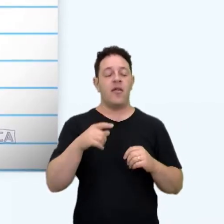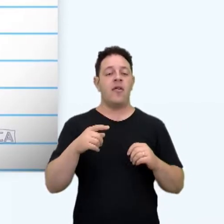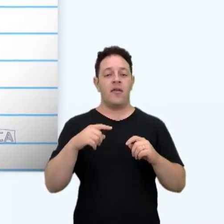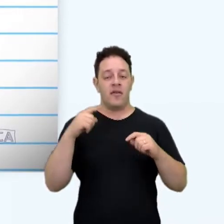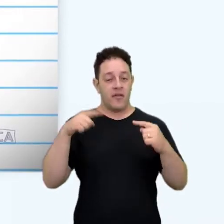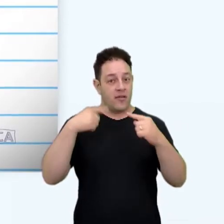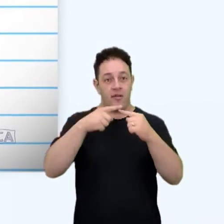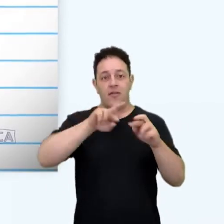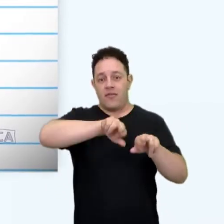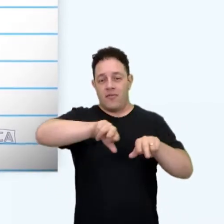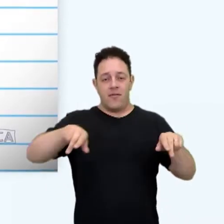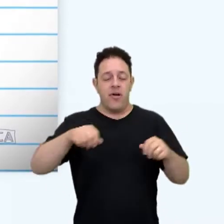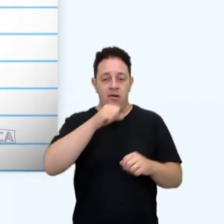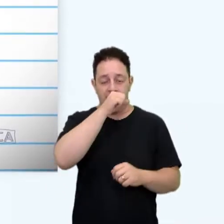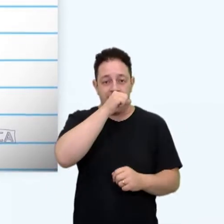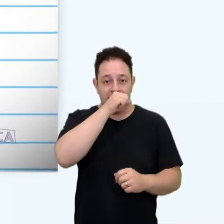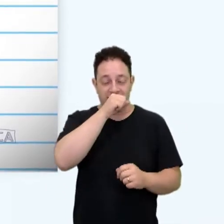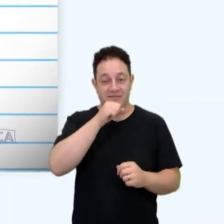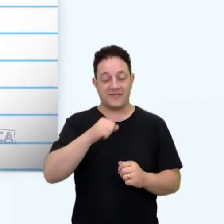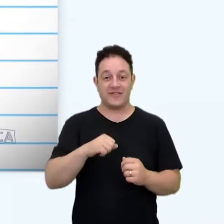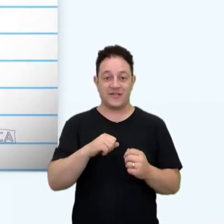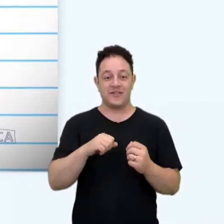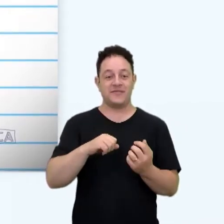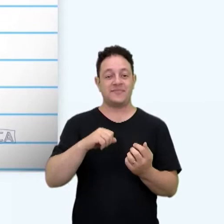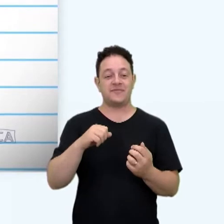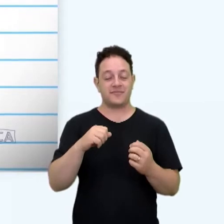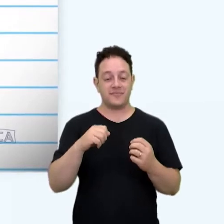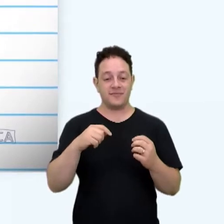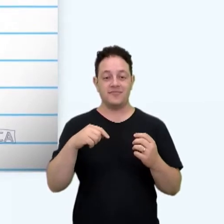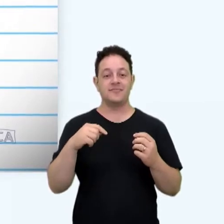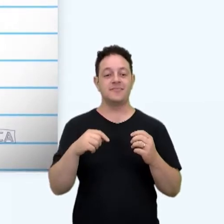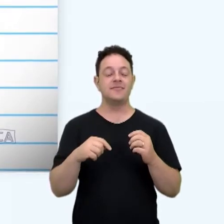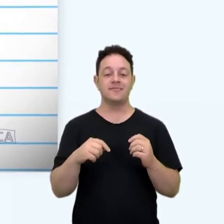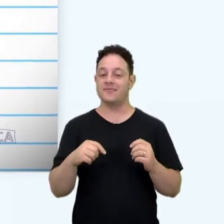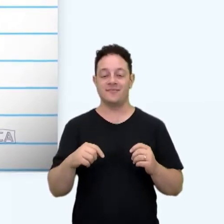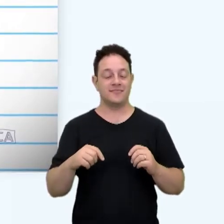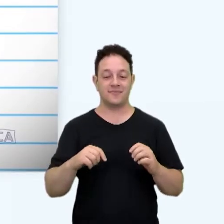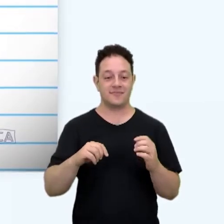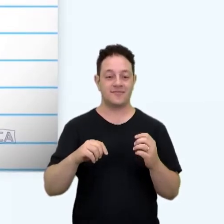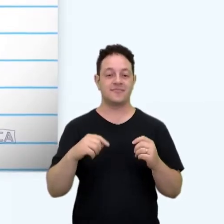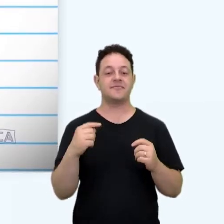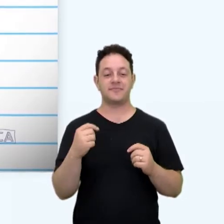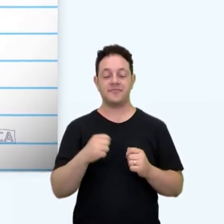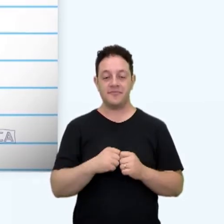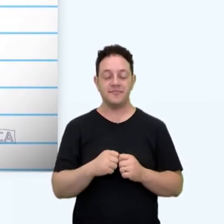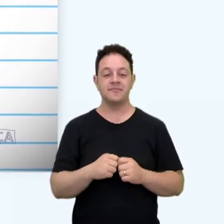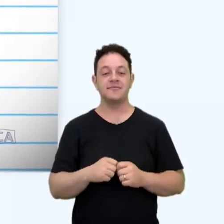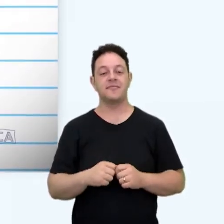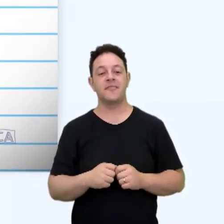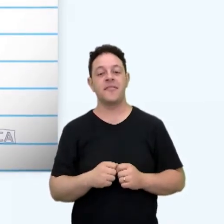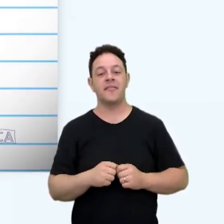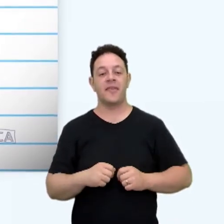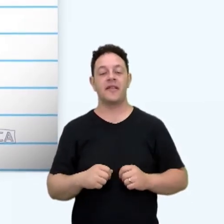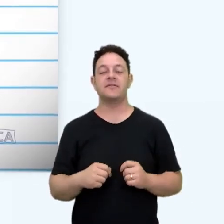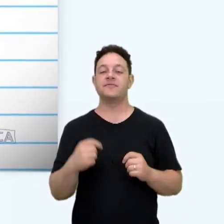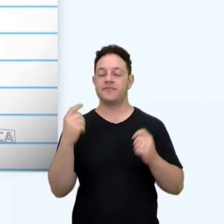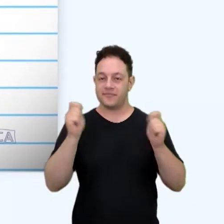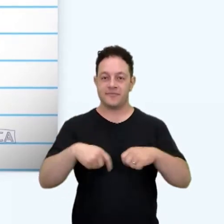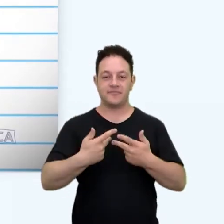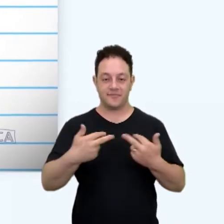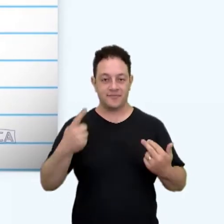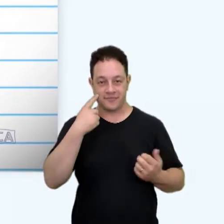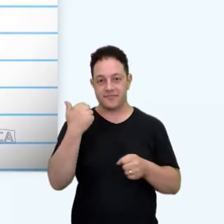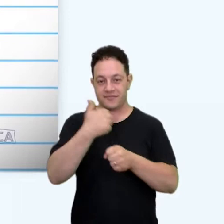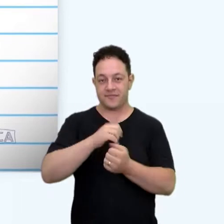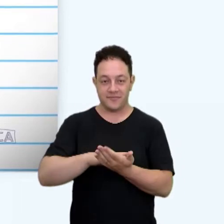de possibilidades. O ideal de liberdade e o pleno exercício da cidadania passam obrigatoriamente por ela. Sem ela, o